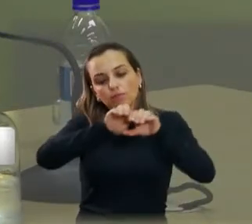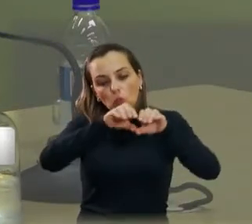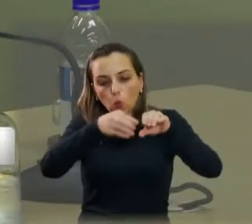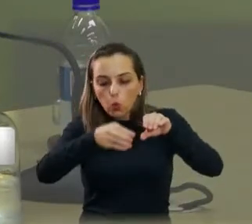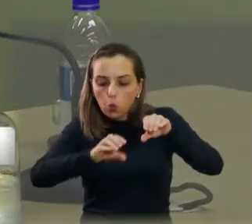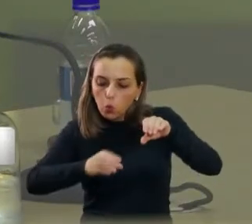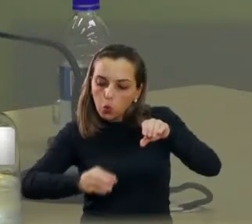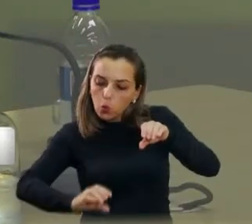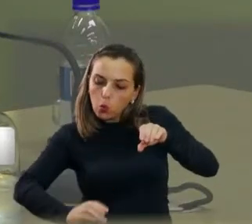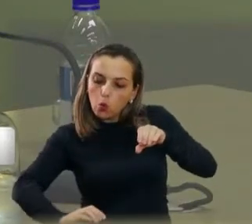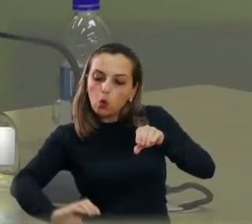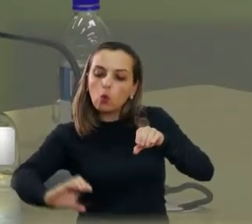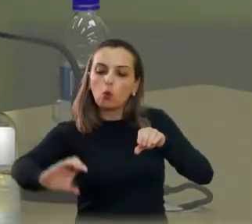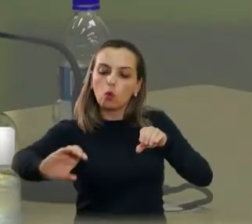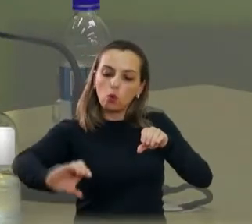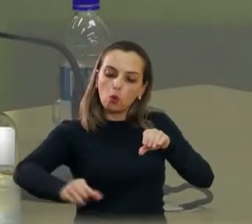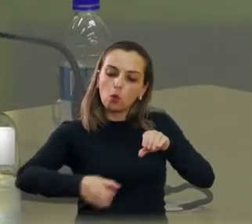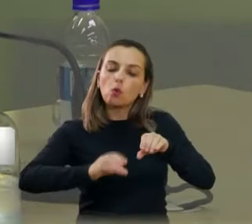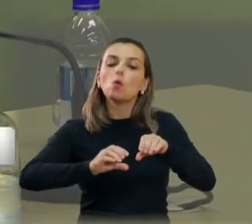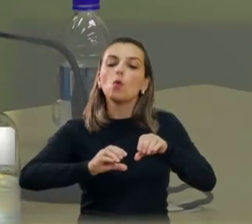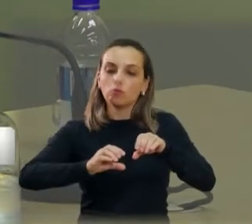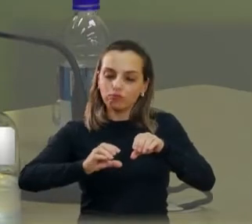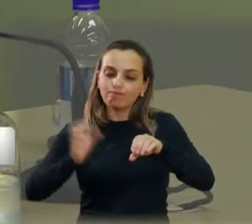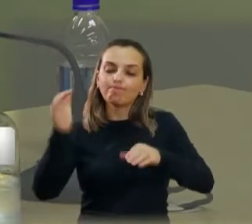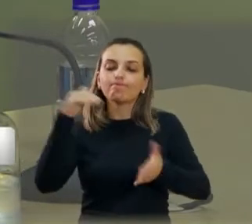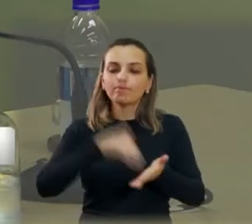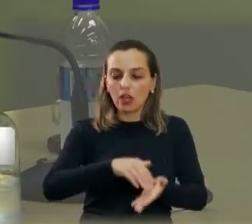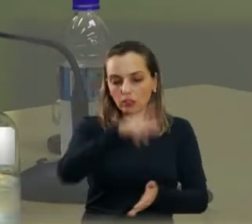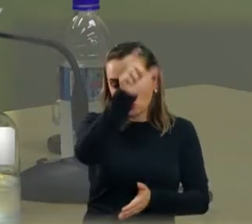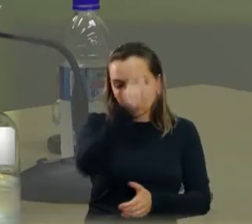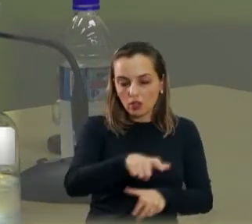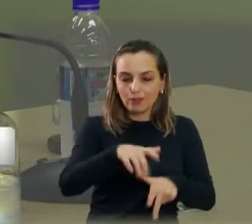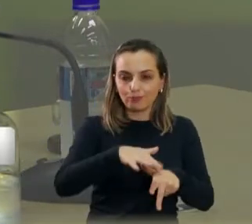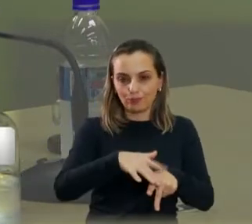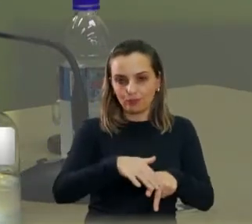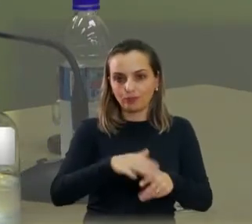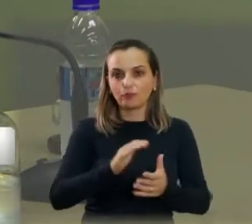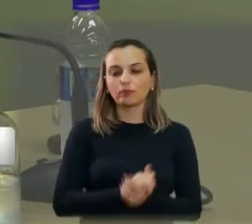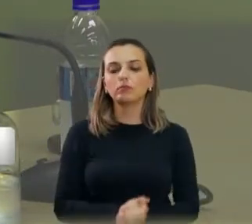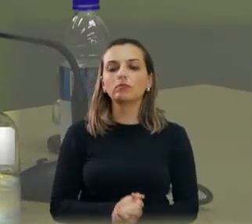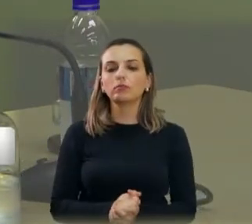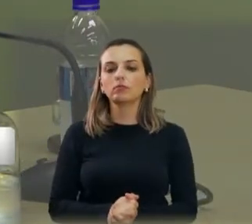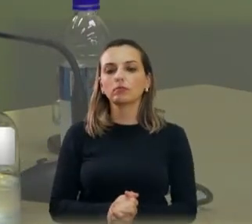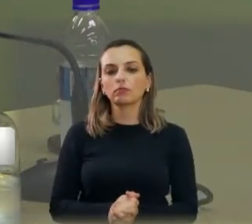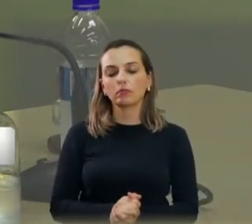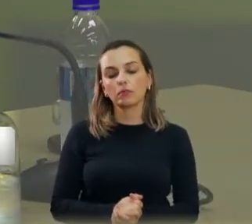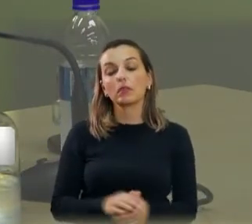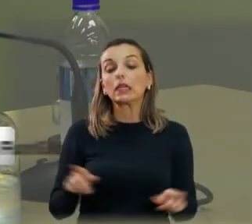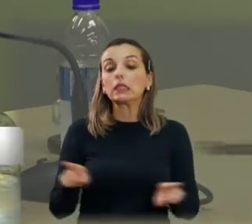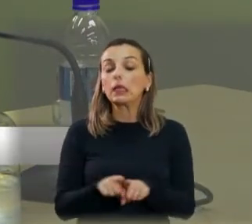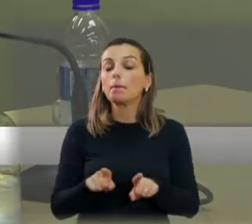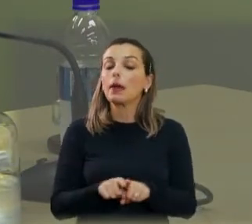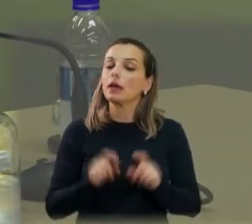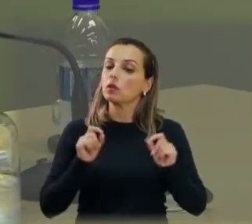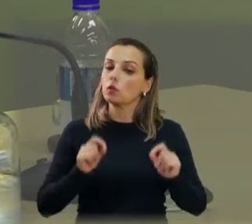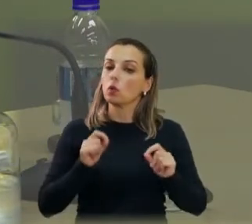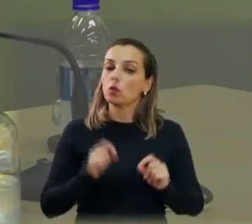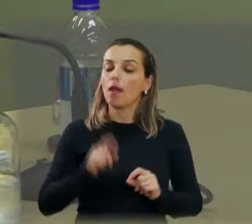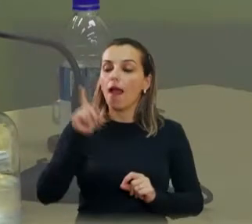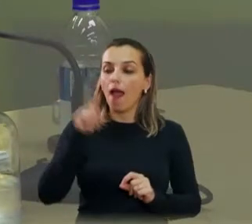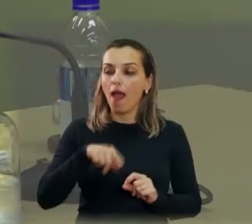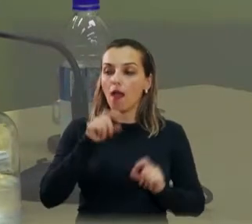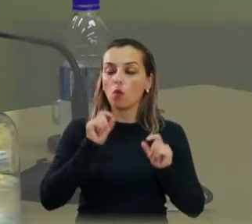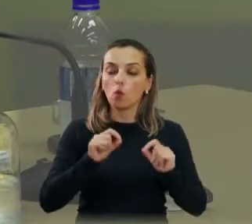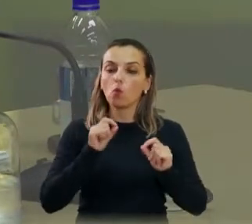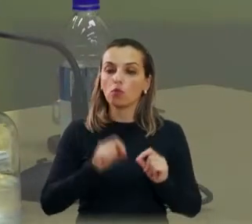lá do reservatório, lá da usina, até o paciente. E a outra coisa do Melhado que a gente está tendo realmente é